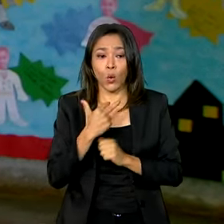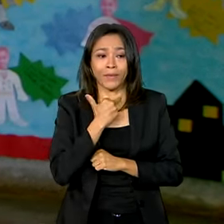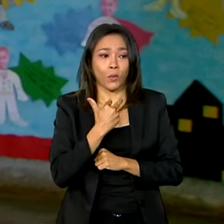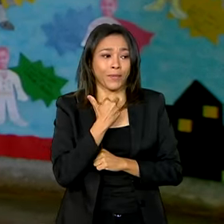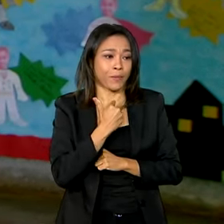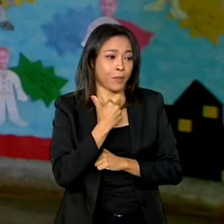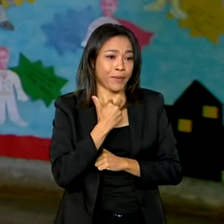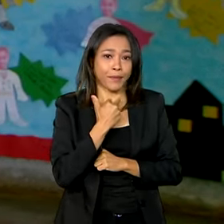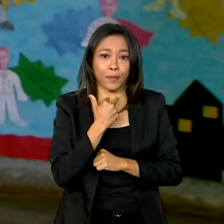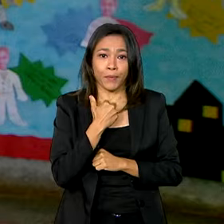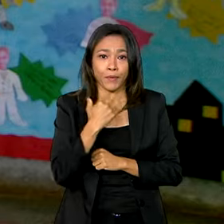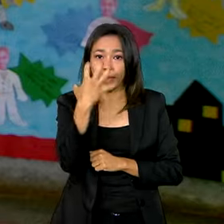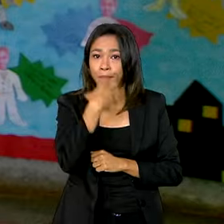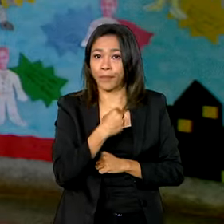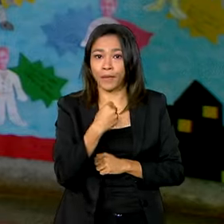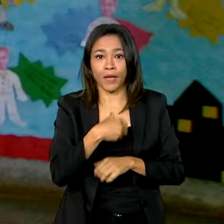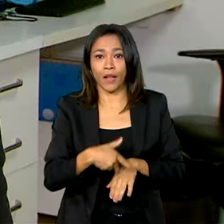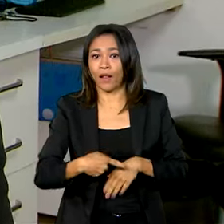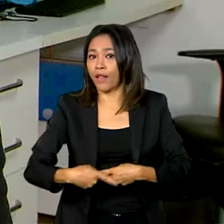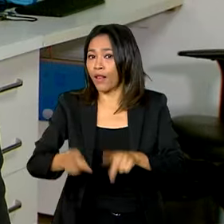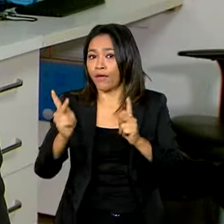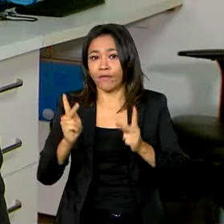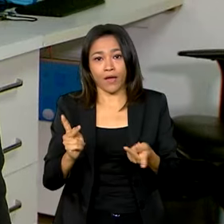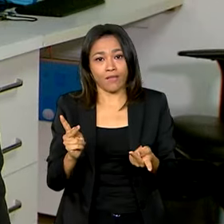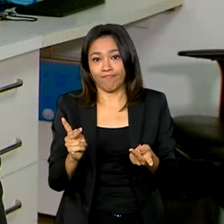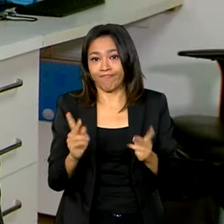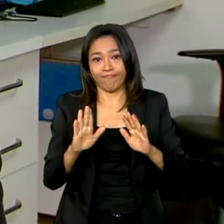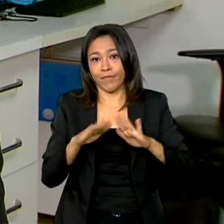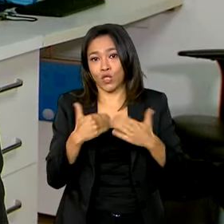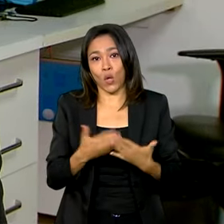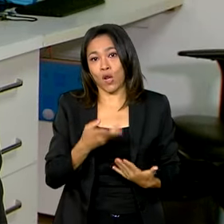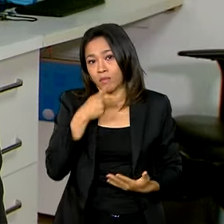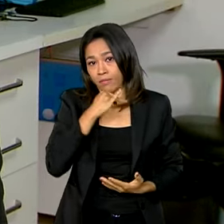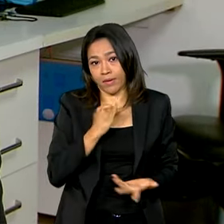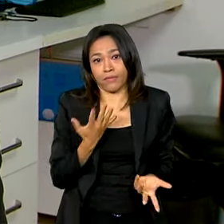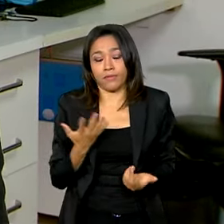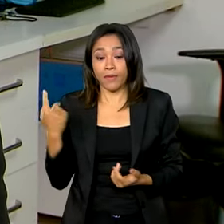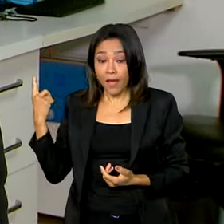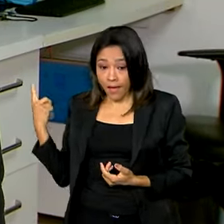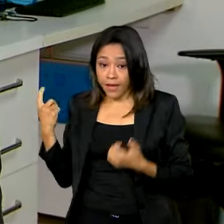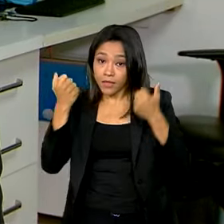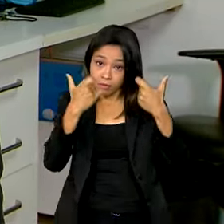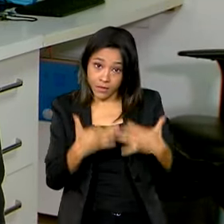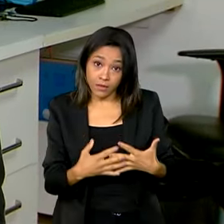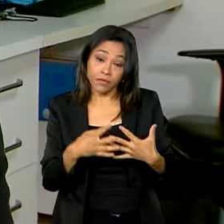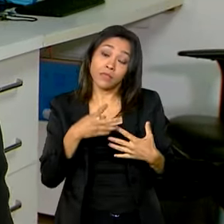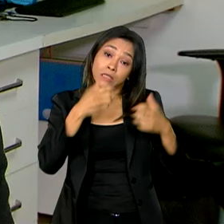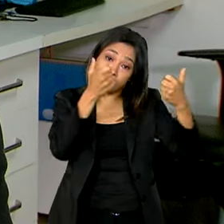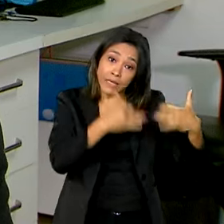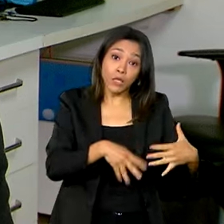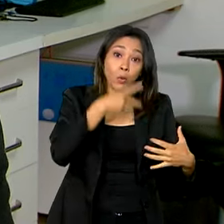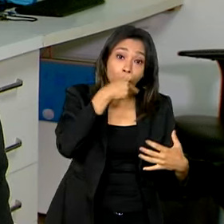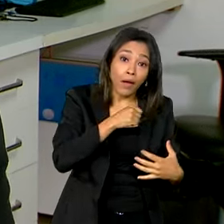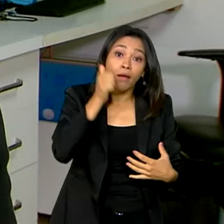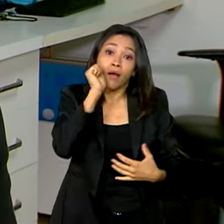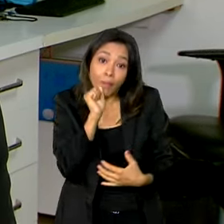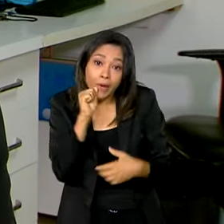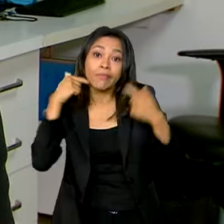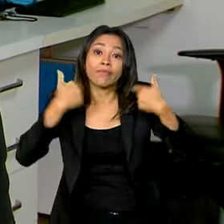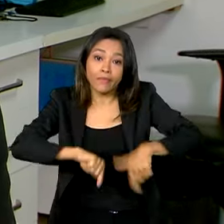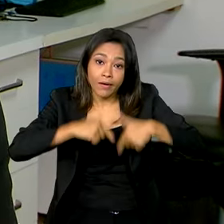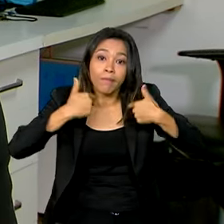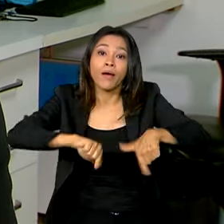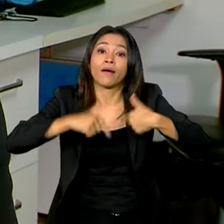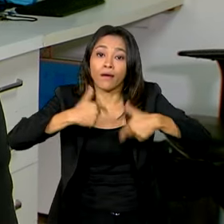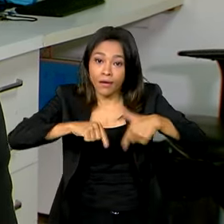ocupados e não conseguem levar para a escola. São de famílias que tanto o pai como a mãe trabalham.